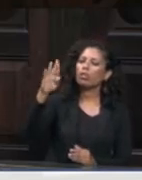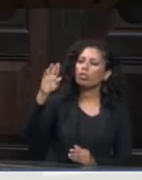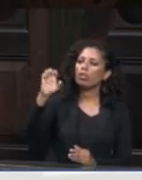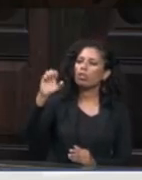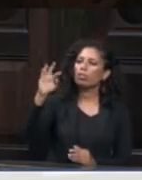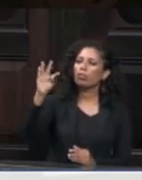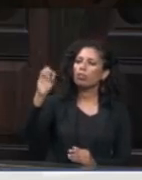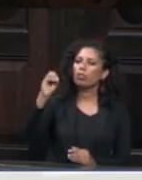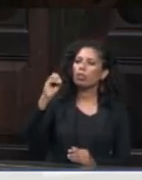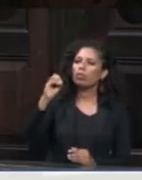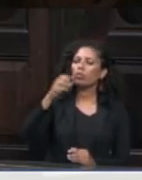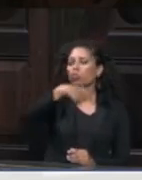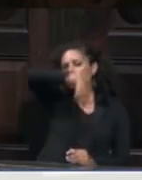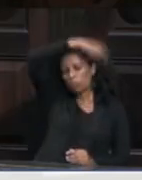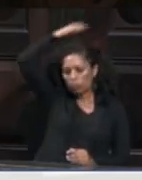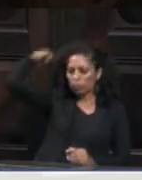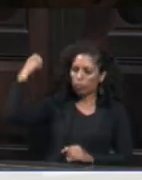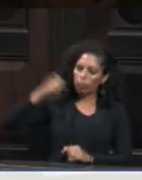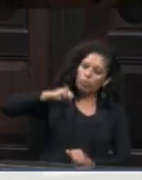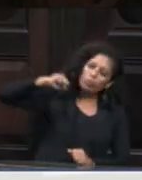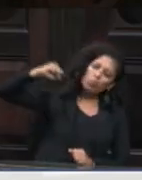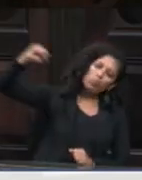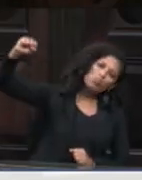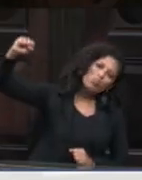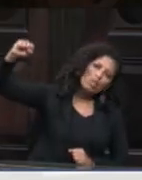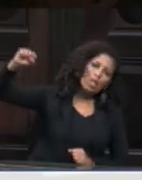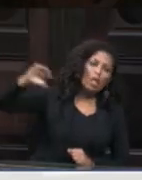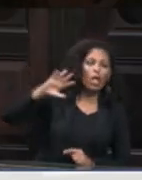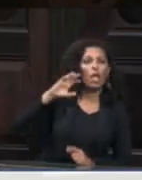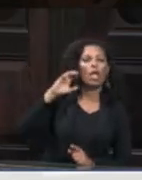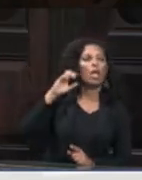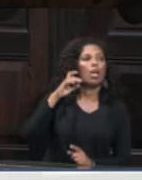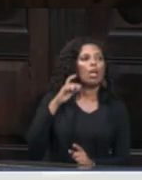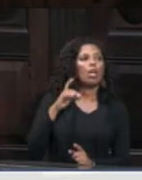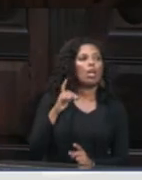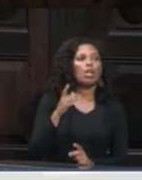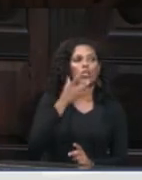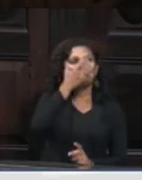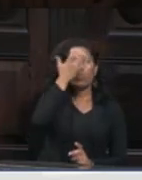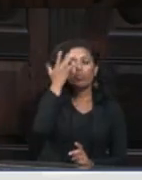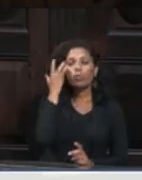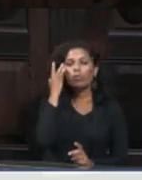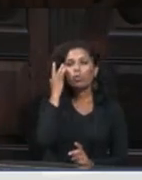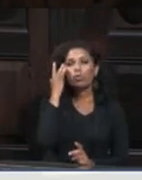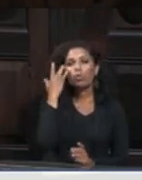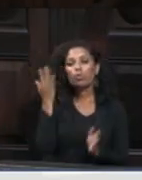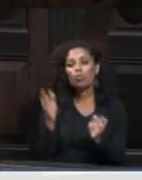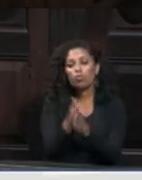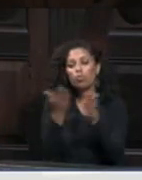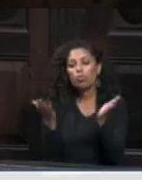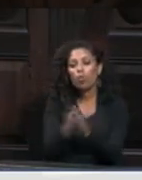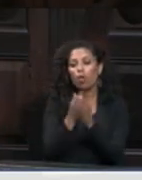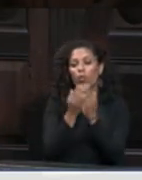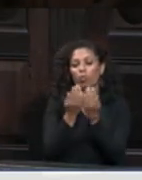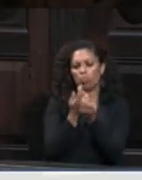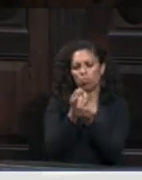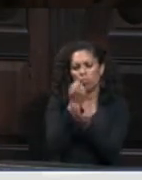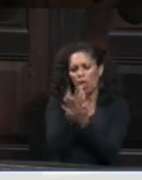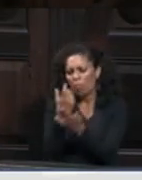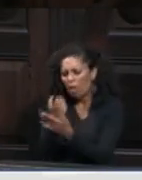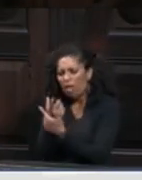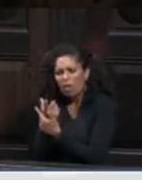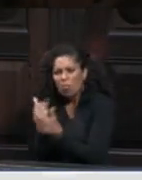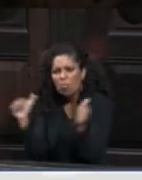cidade rica, mas com um povo pobre e um comércio falido. E é o que acontece